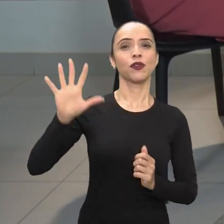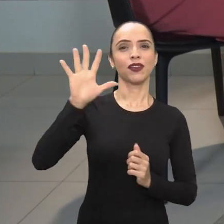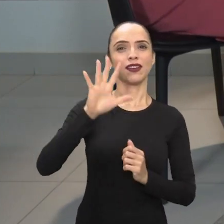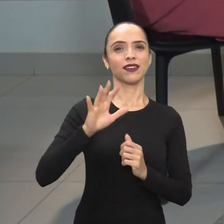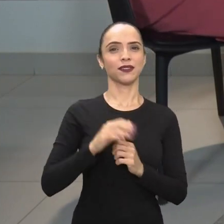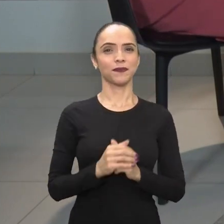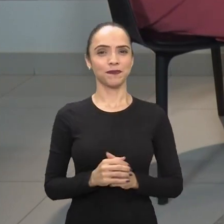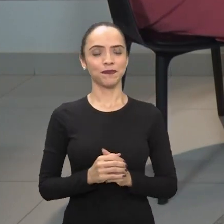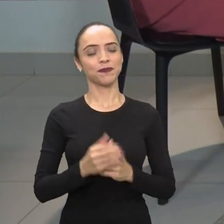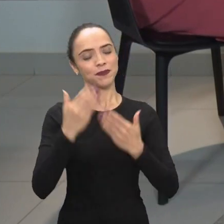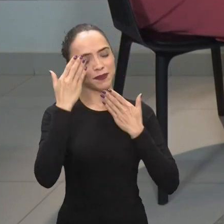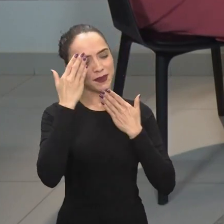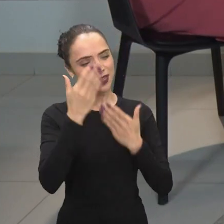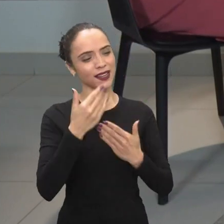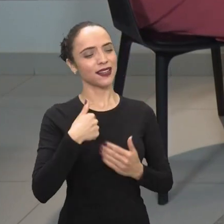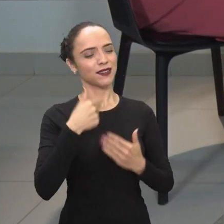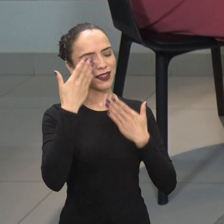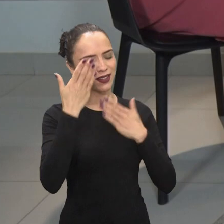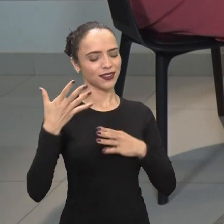Professor